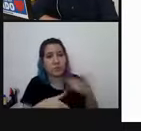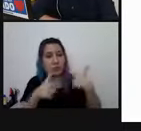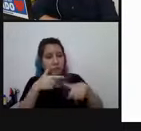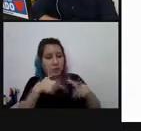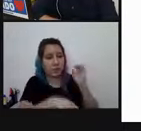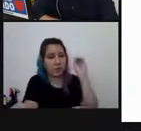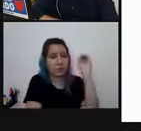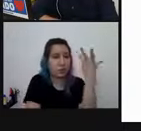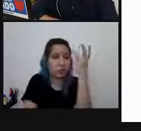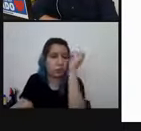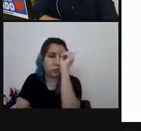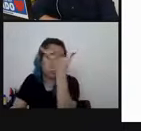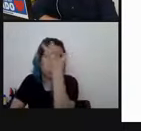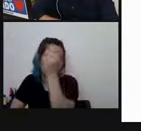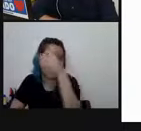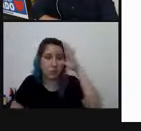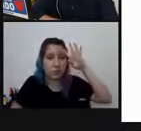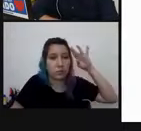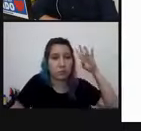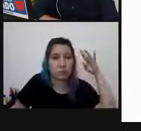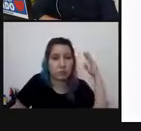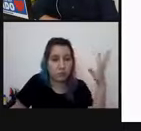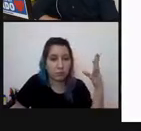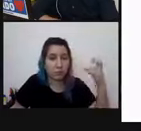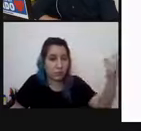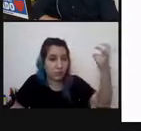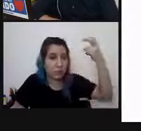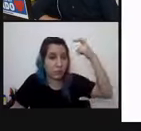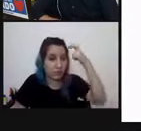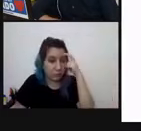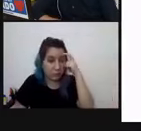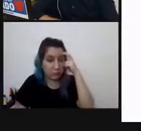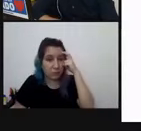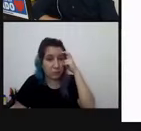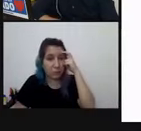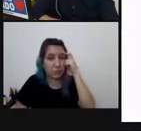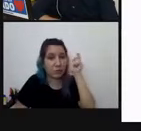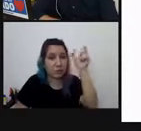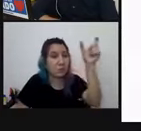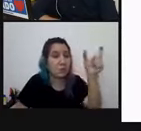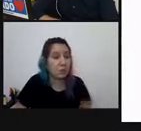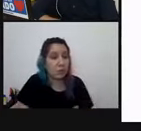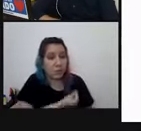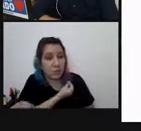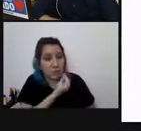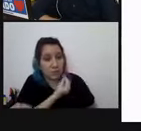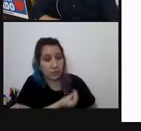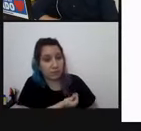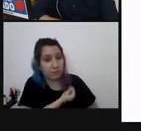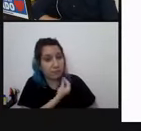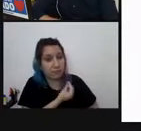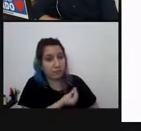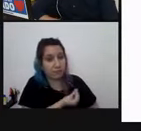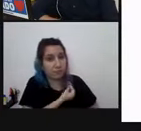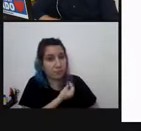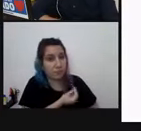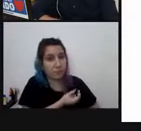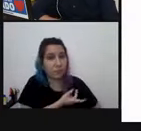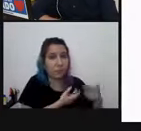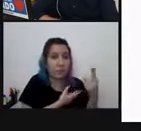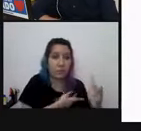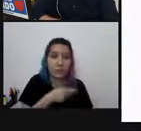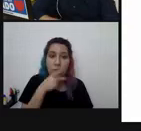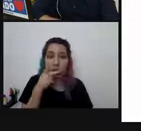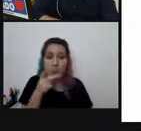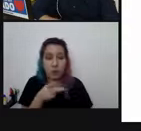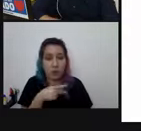natureza, da história e da cultura das pessoas que ali vivem através do turismo comunitário. Como você falou, a gente